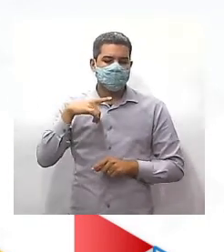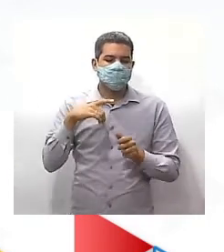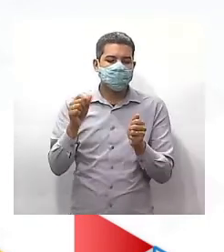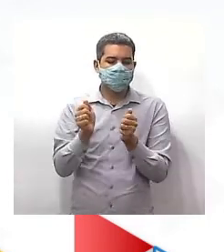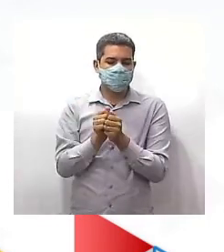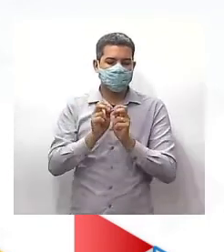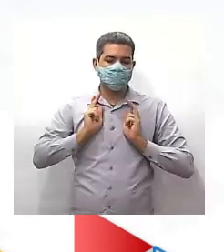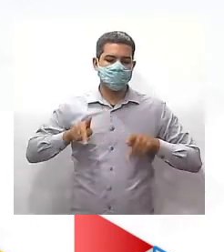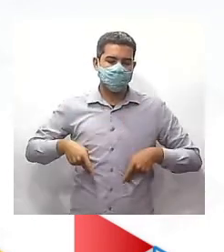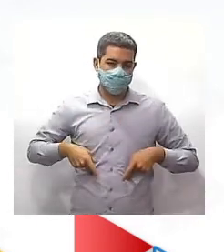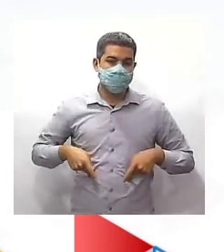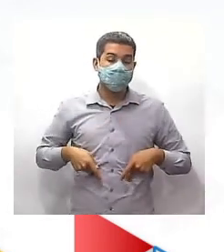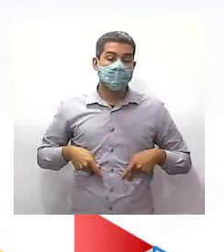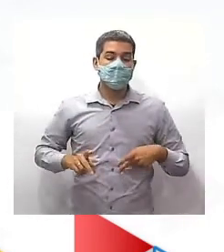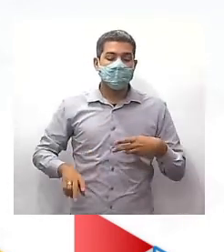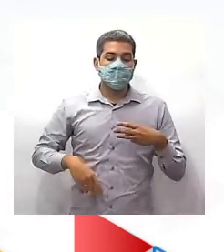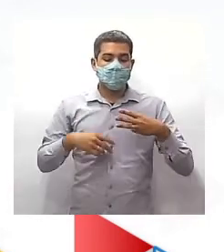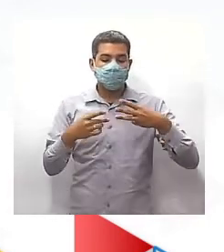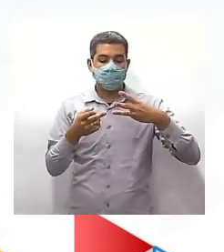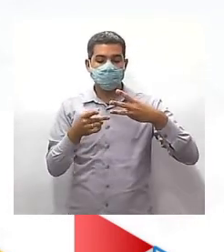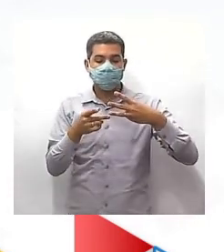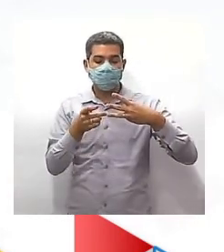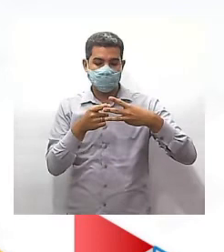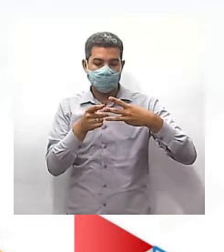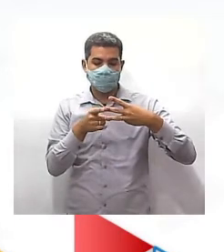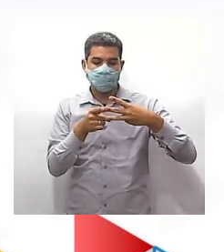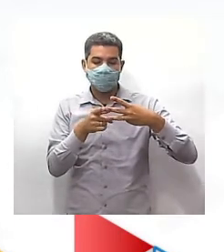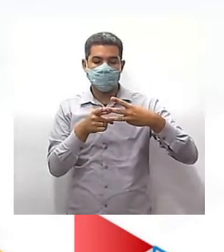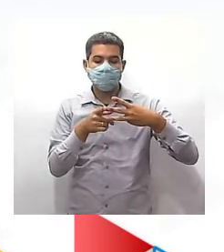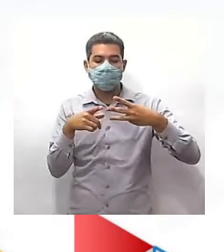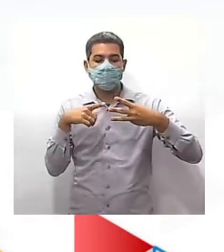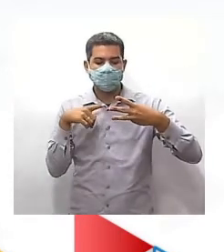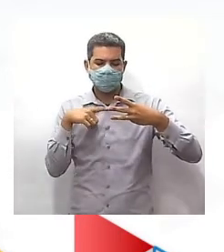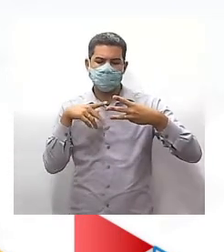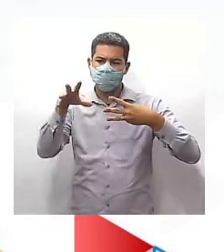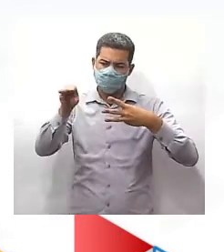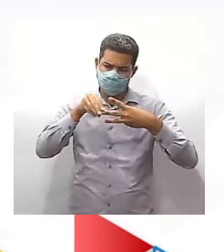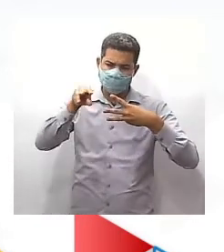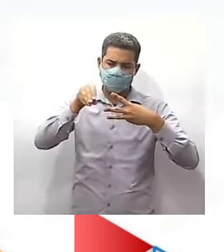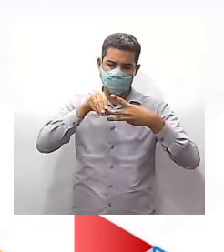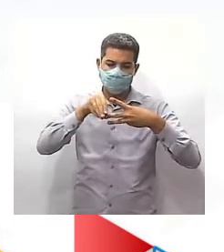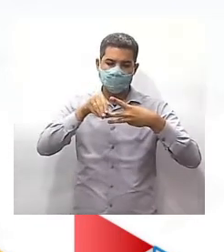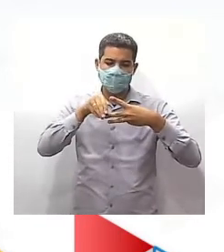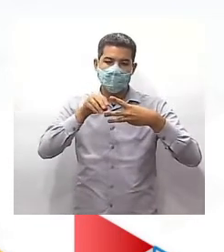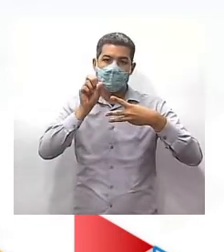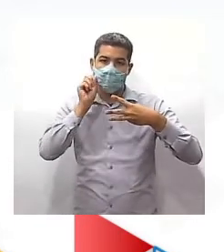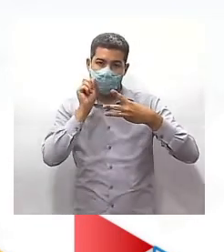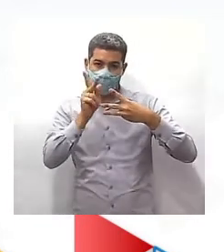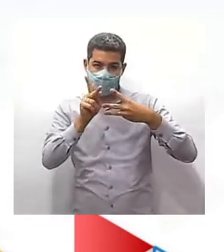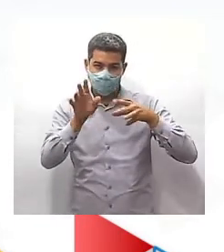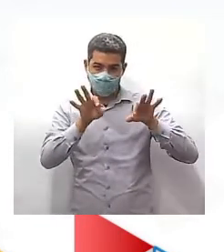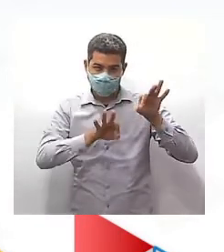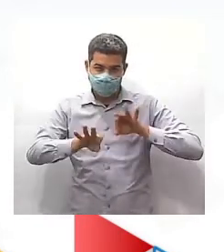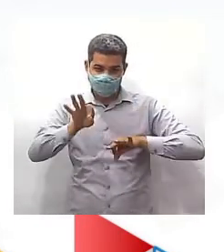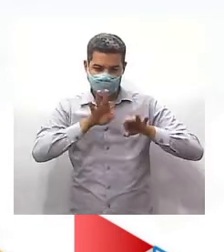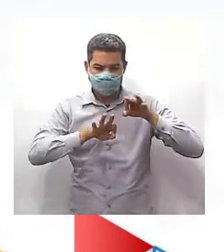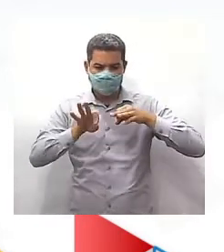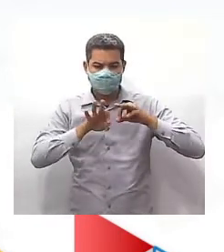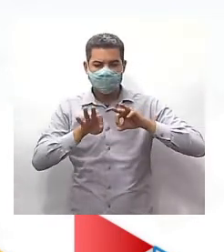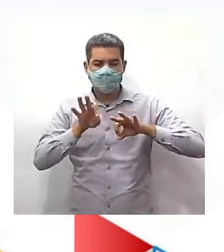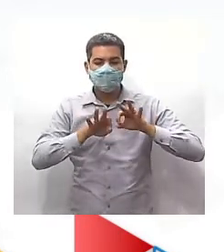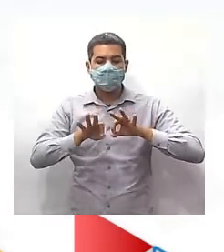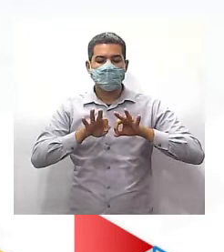da população. E nessa amostragem, eu vou coletar esses dados. Depois que eu coletar esses dados, que eu vou organizá-los